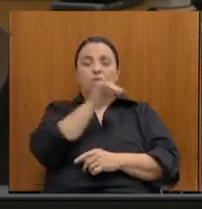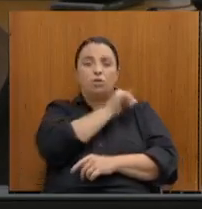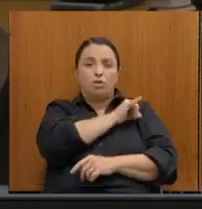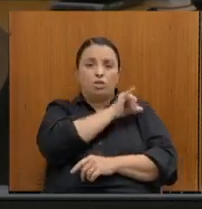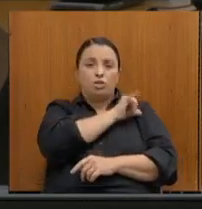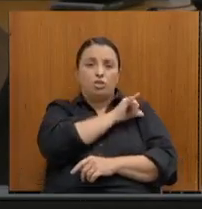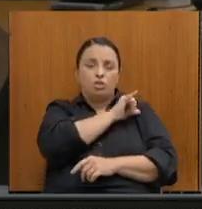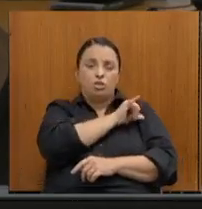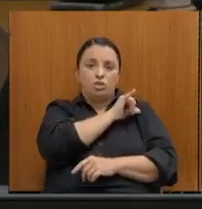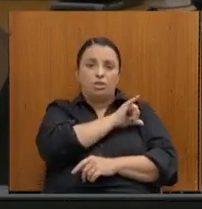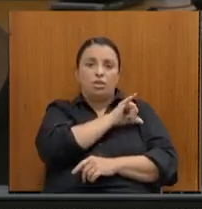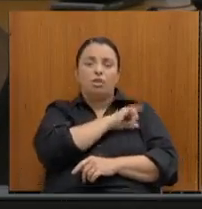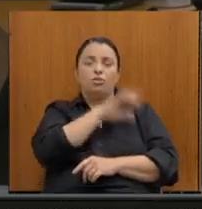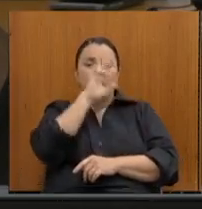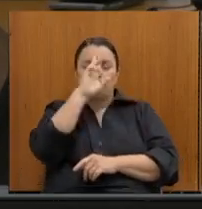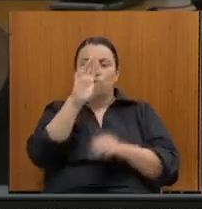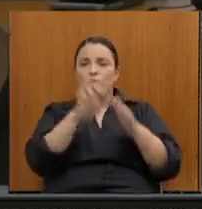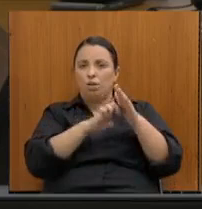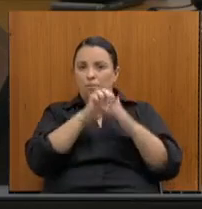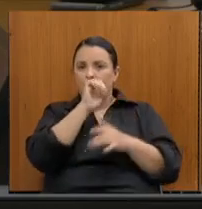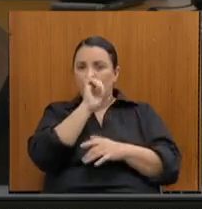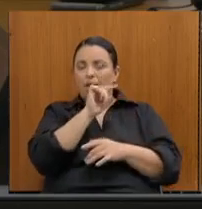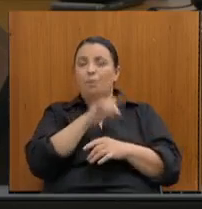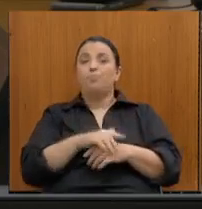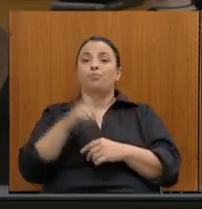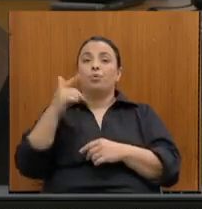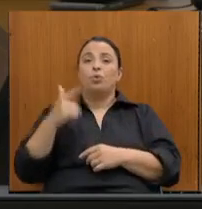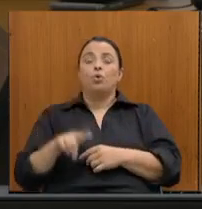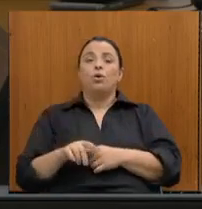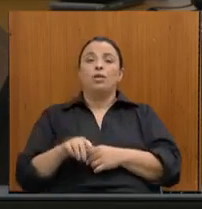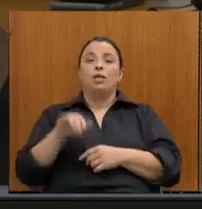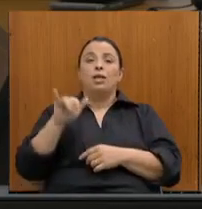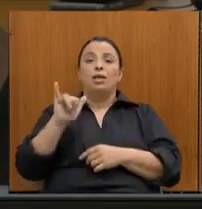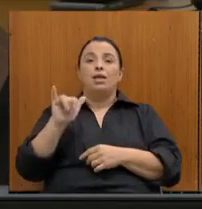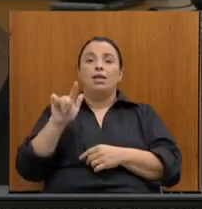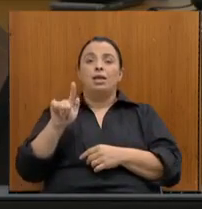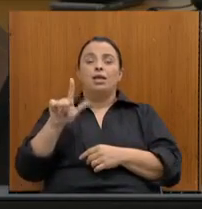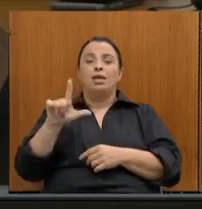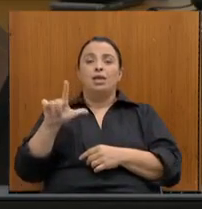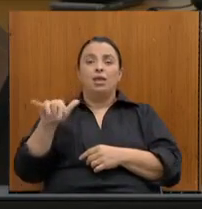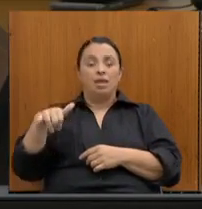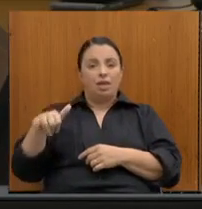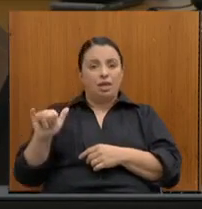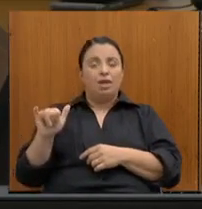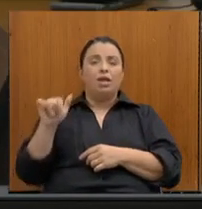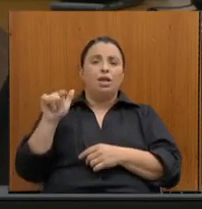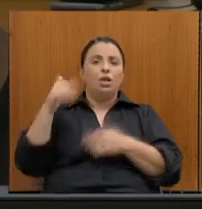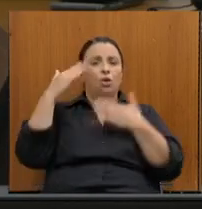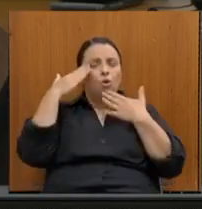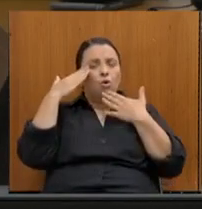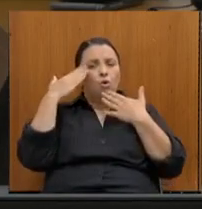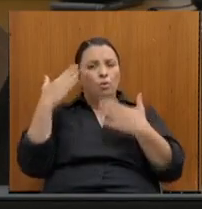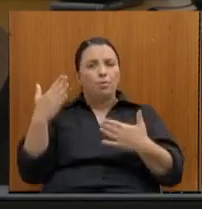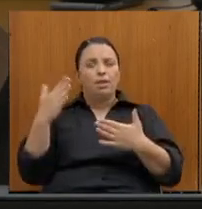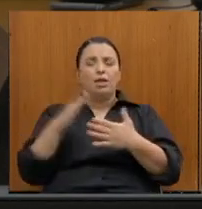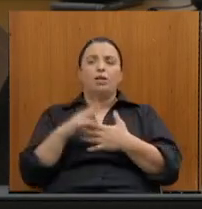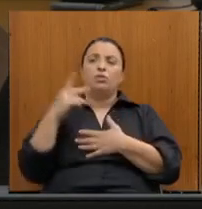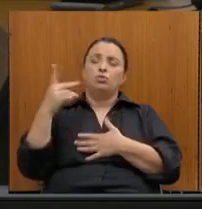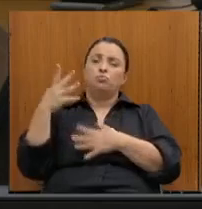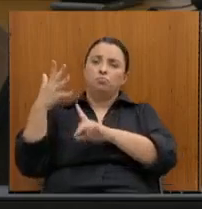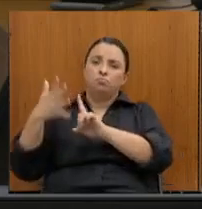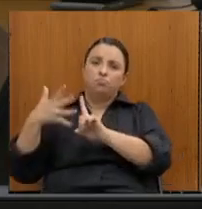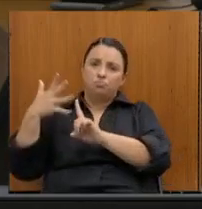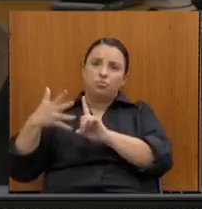é a aí Glee Serafim também né Muito obrigado pela sua sua